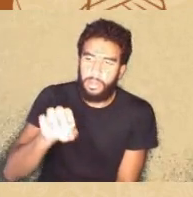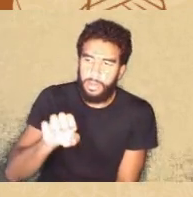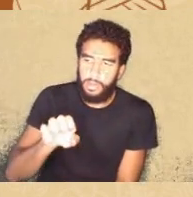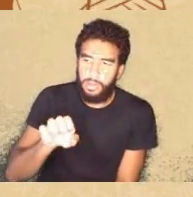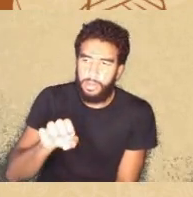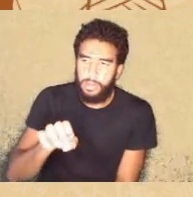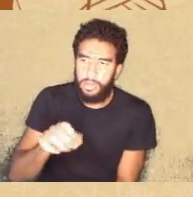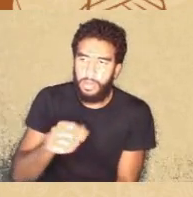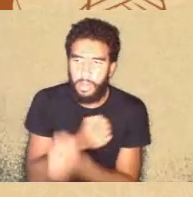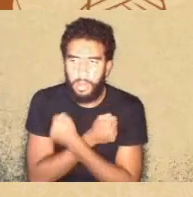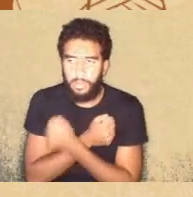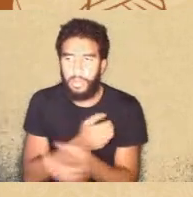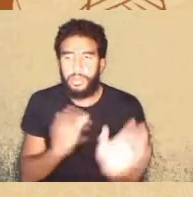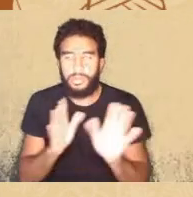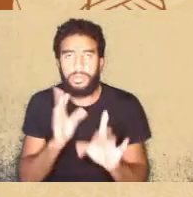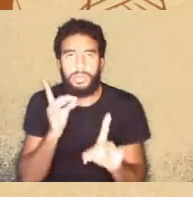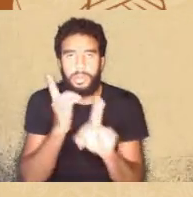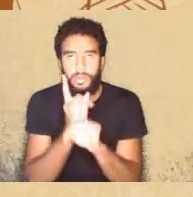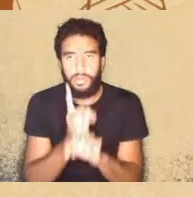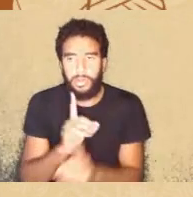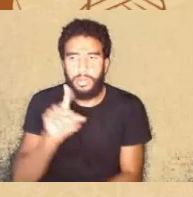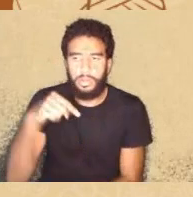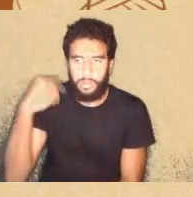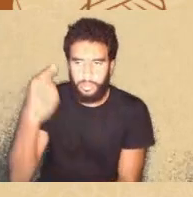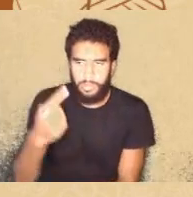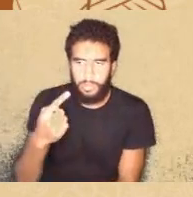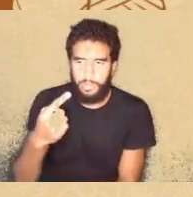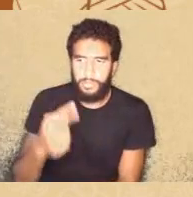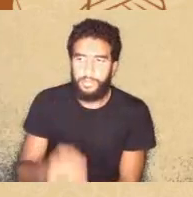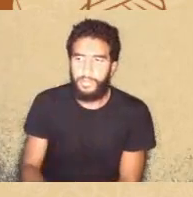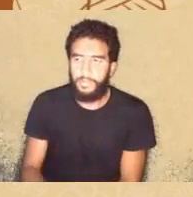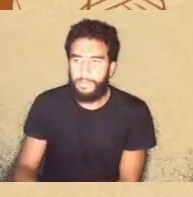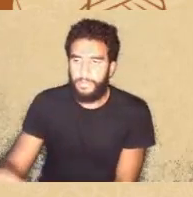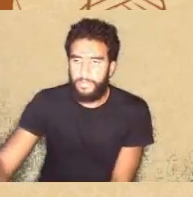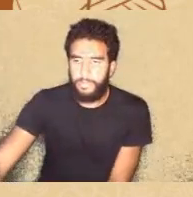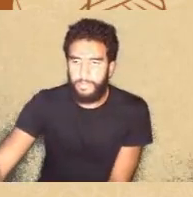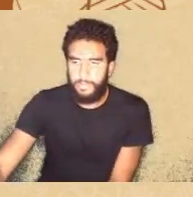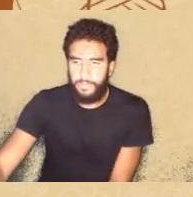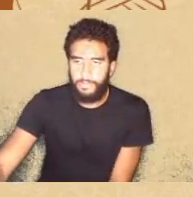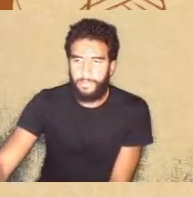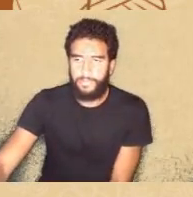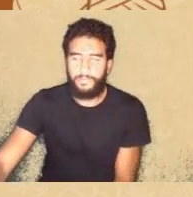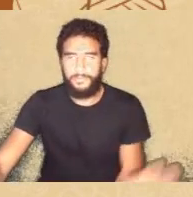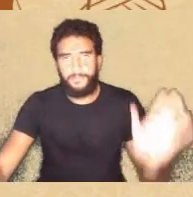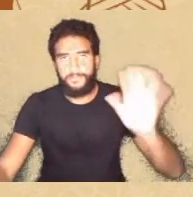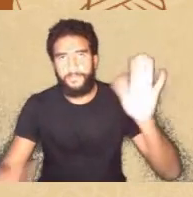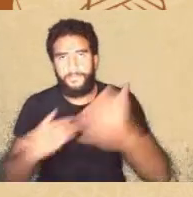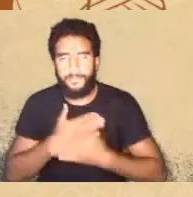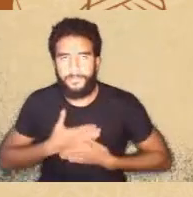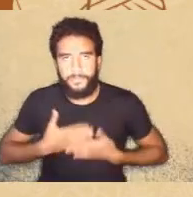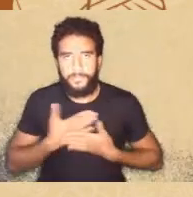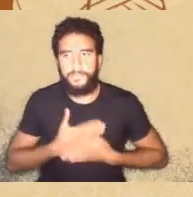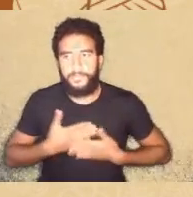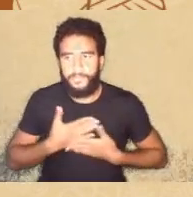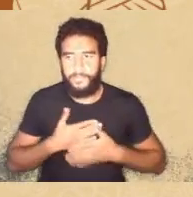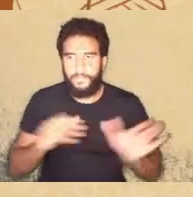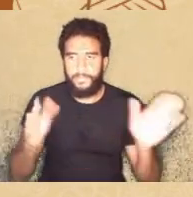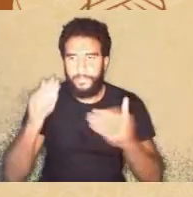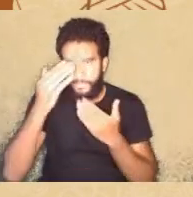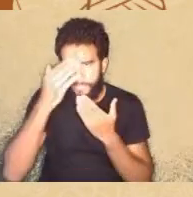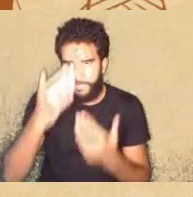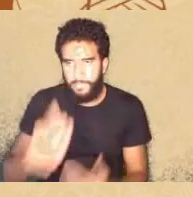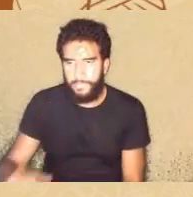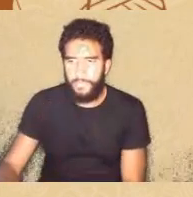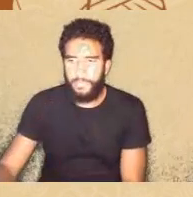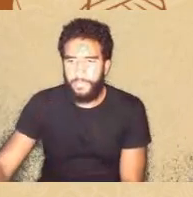Abraços. A gente se encontra terça-feira que vem. Então. Beijo, gente. Foi um prazer, viu? Obrigada,